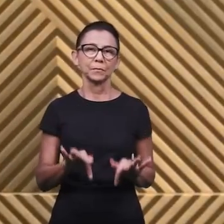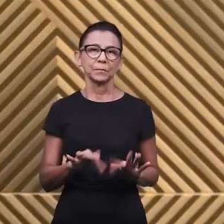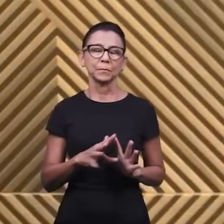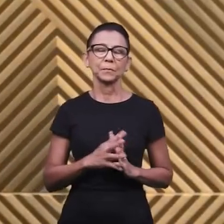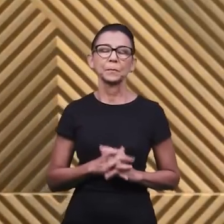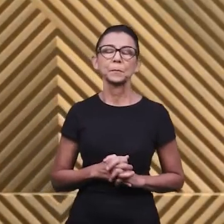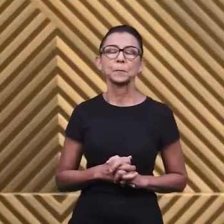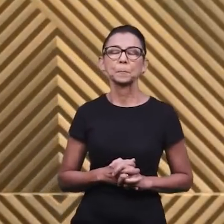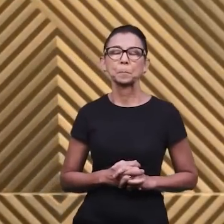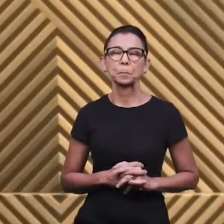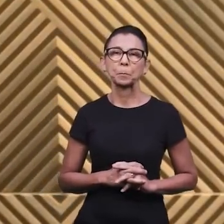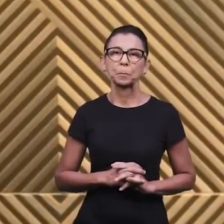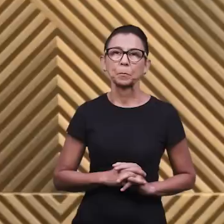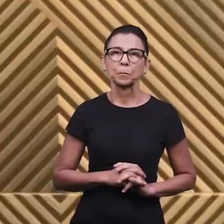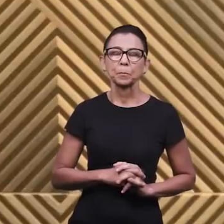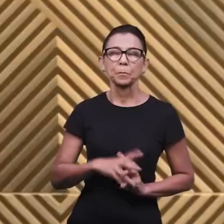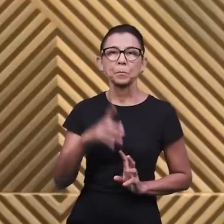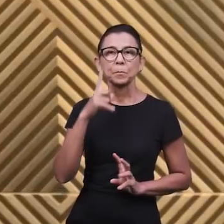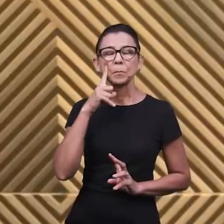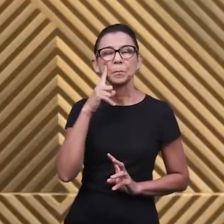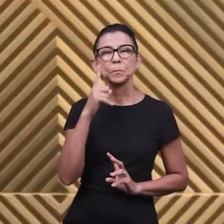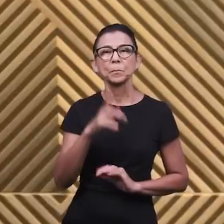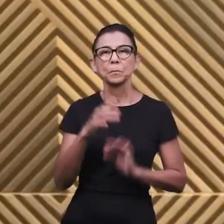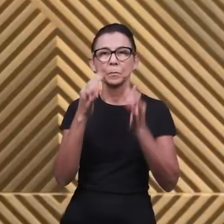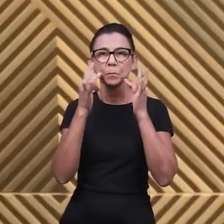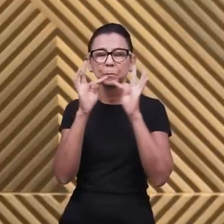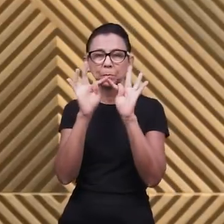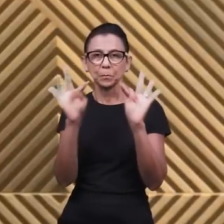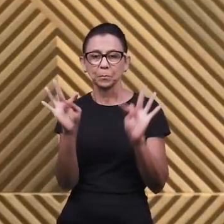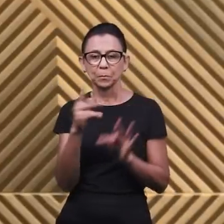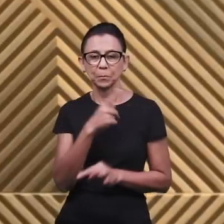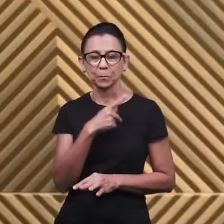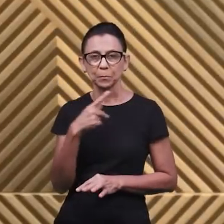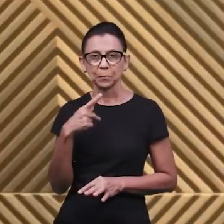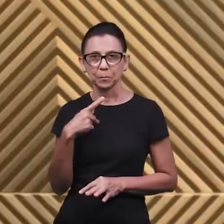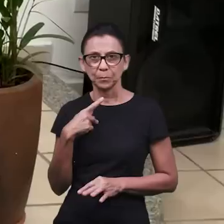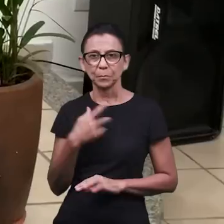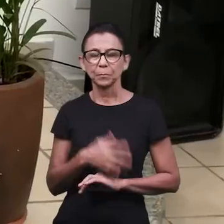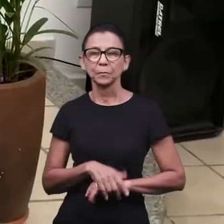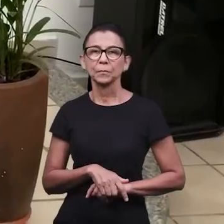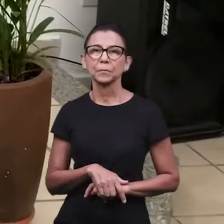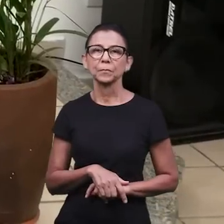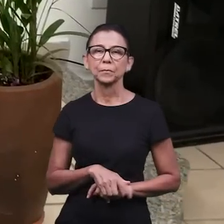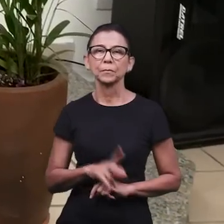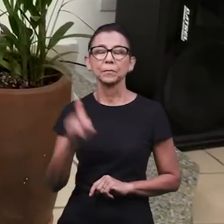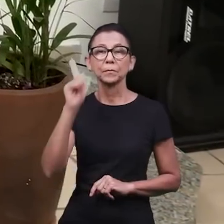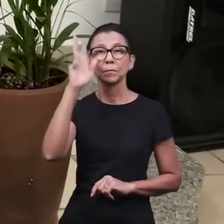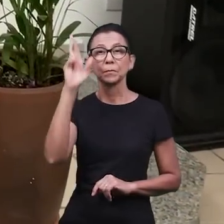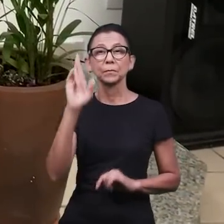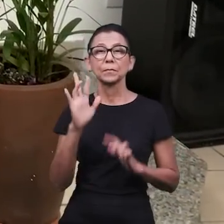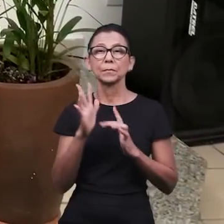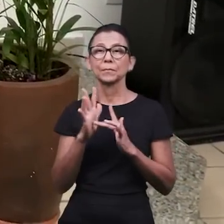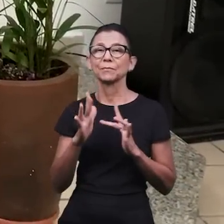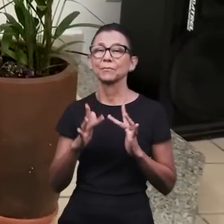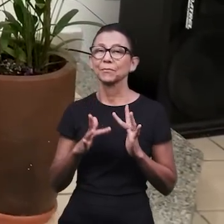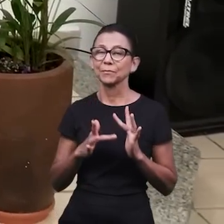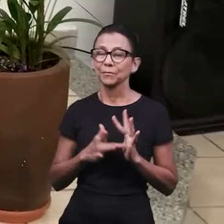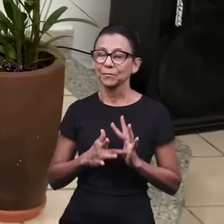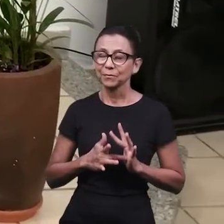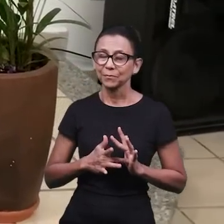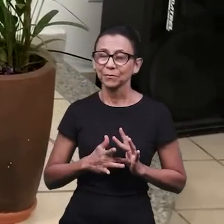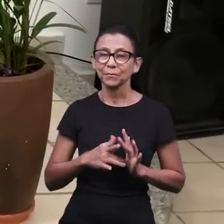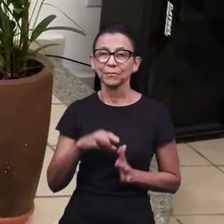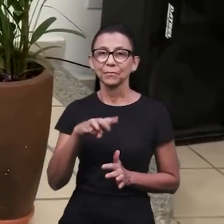edição, iremos ainda assistir o depoimento do pastor da Zeca Neto, o pastor Marcelo Carvalho. Irmãos, a paz do Senhor Jesus. Eu sou o